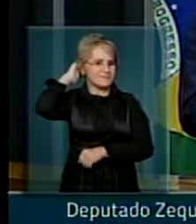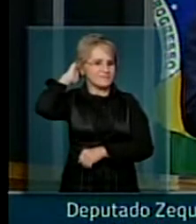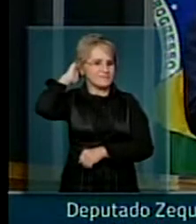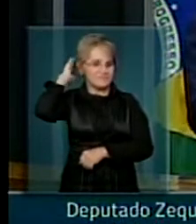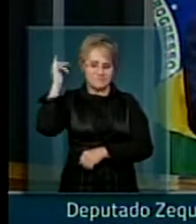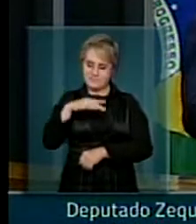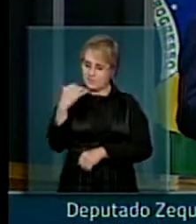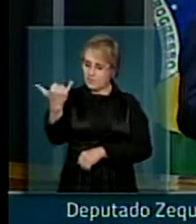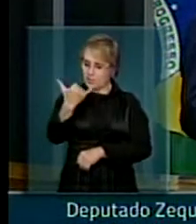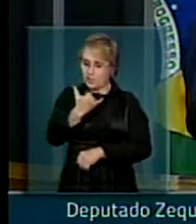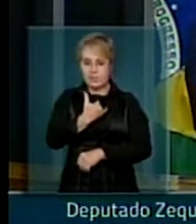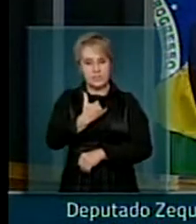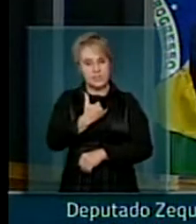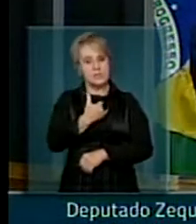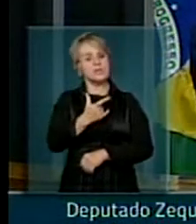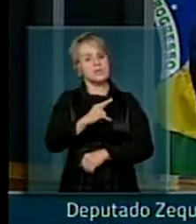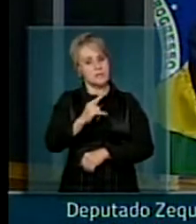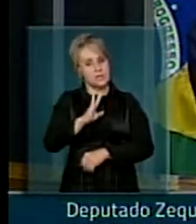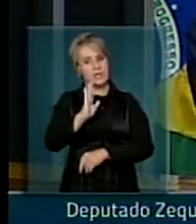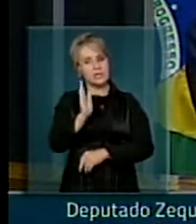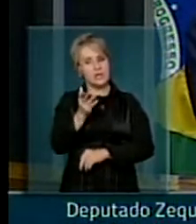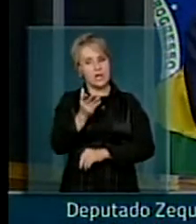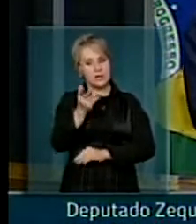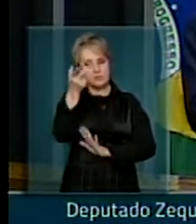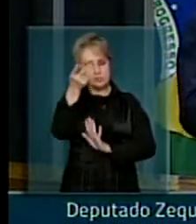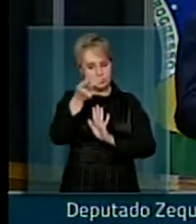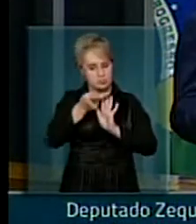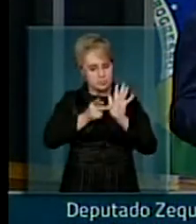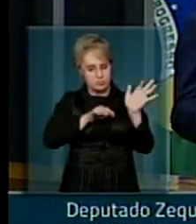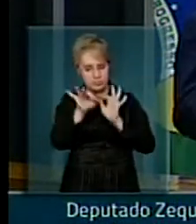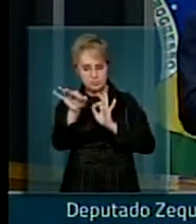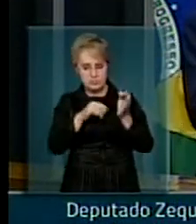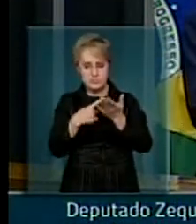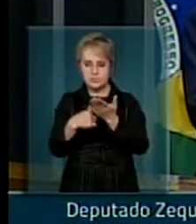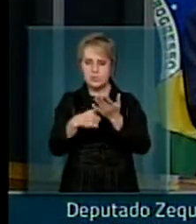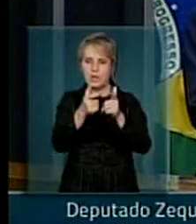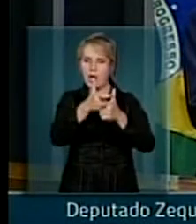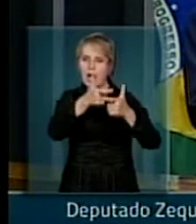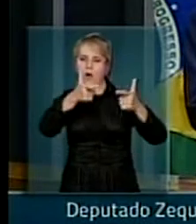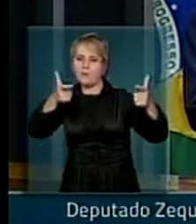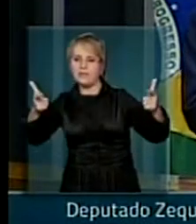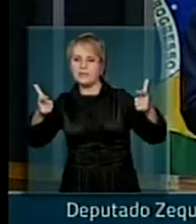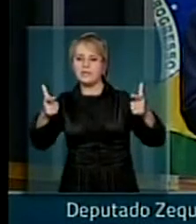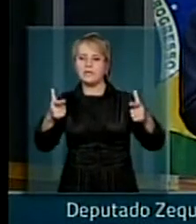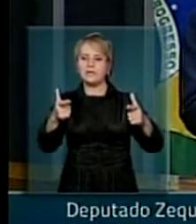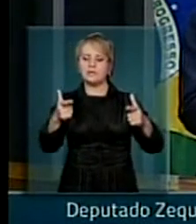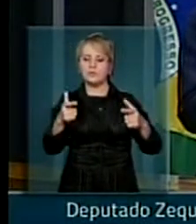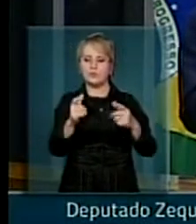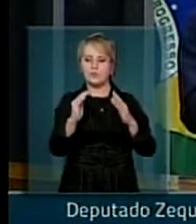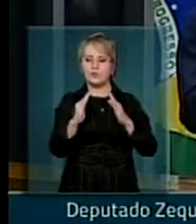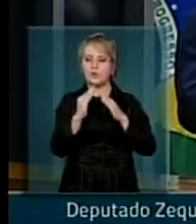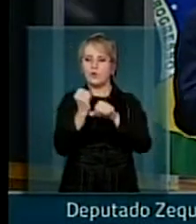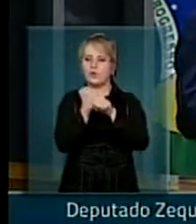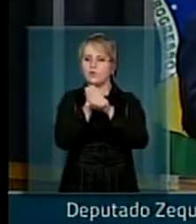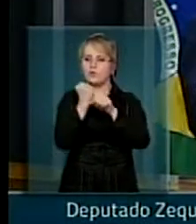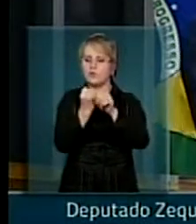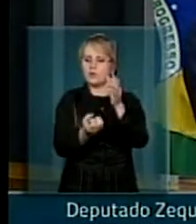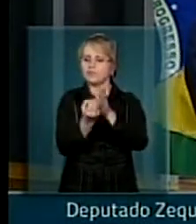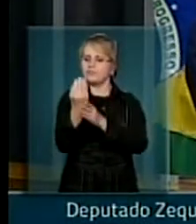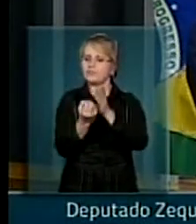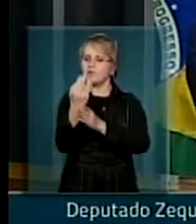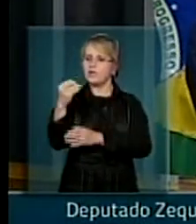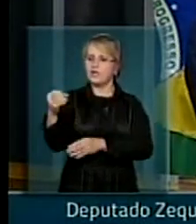um programa de expansão de novas agências, um programa de expansão de multiplicação de